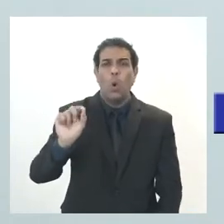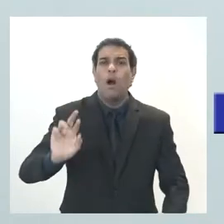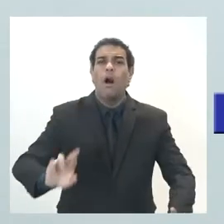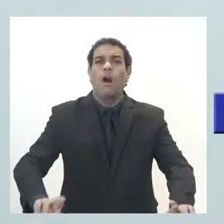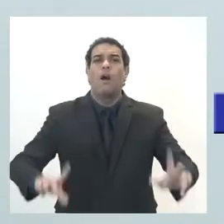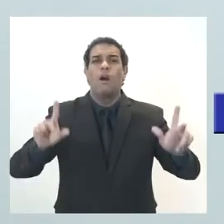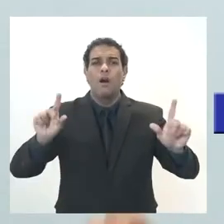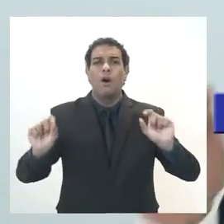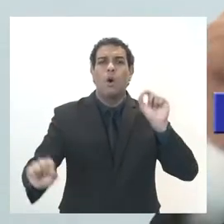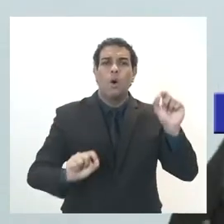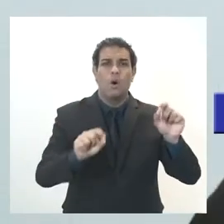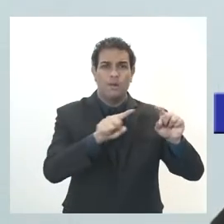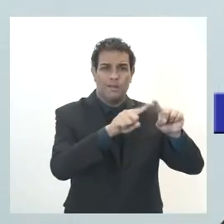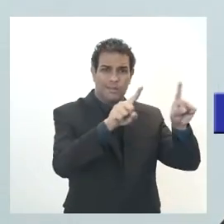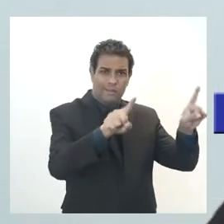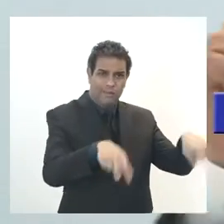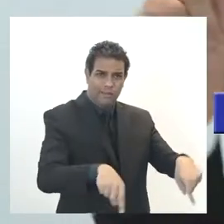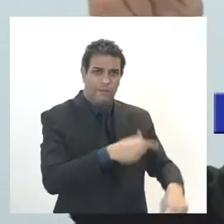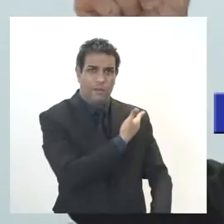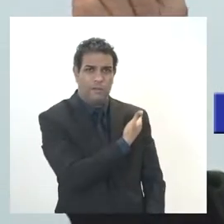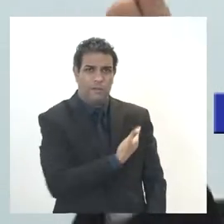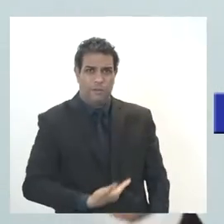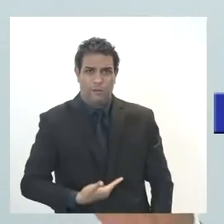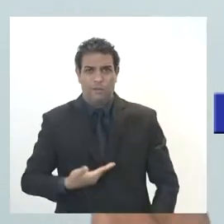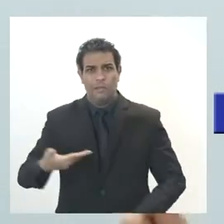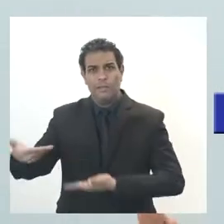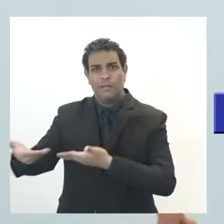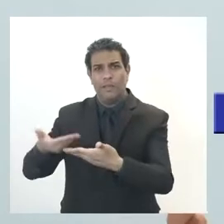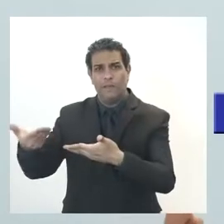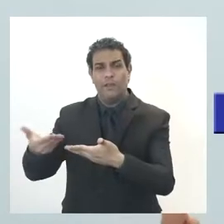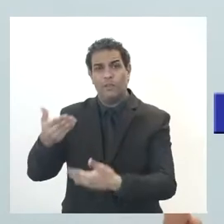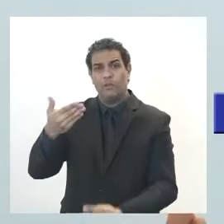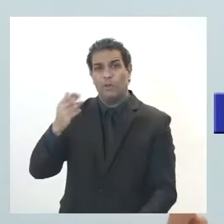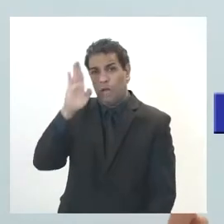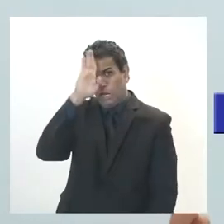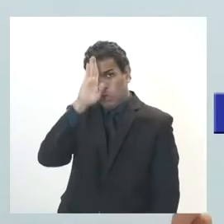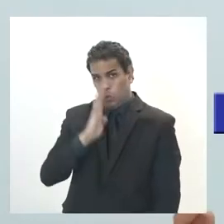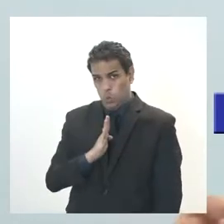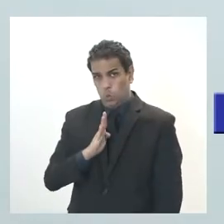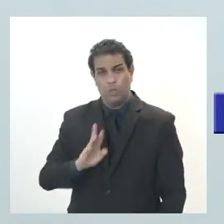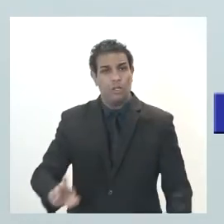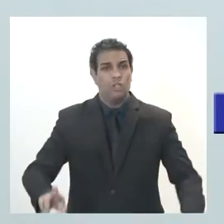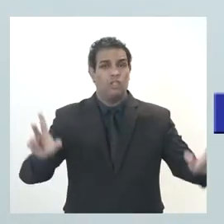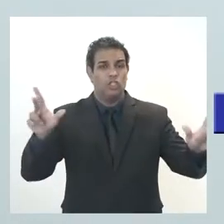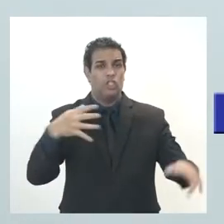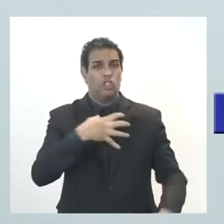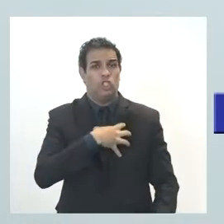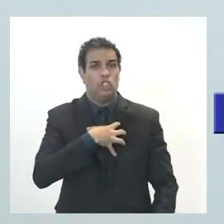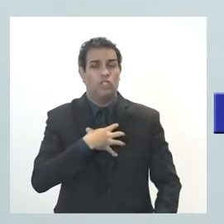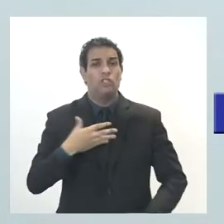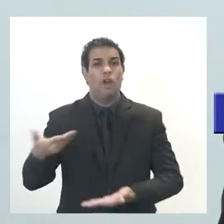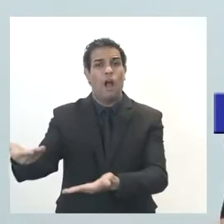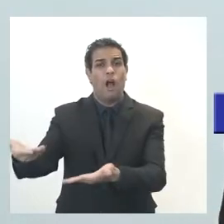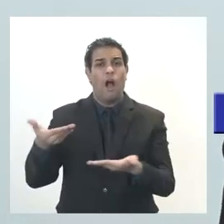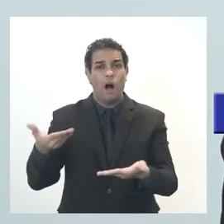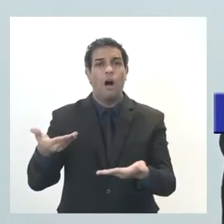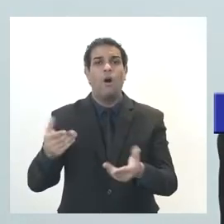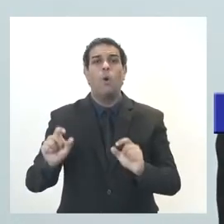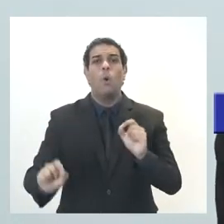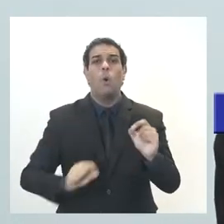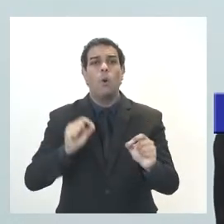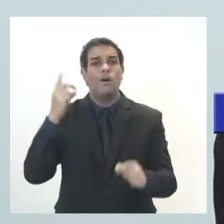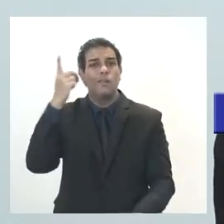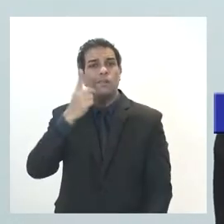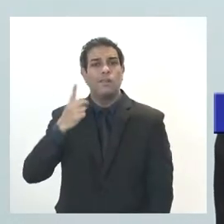diferença entre serviço público e serviço gratuito e eu vou passar a palavra para